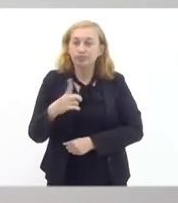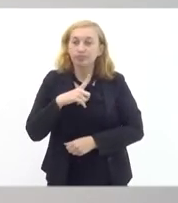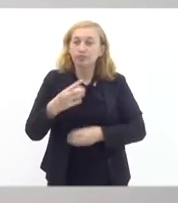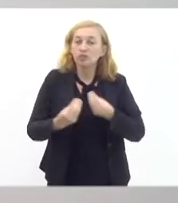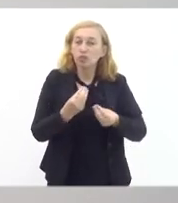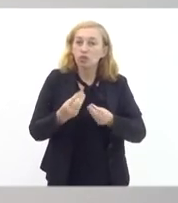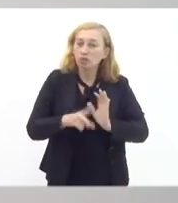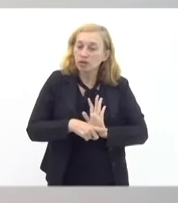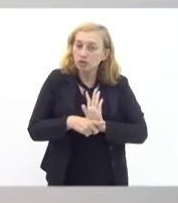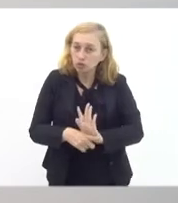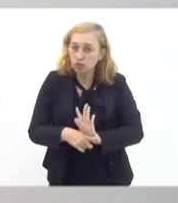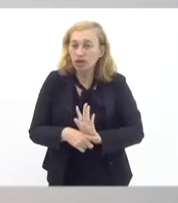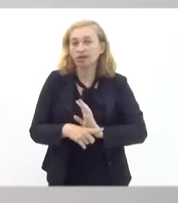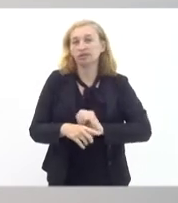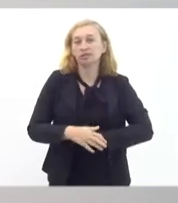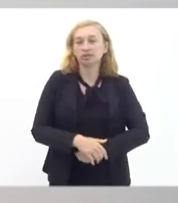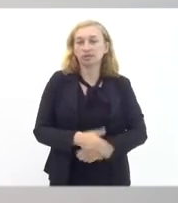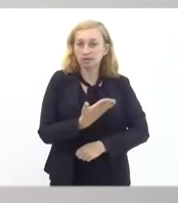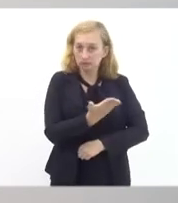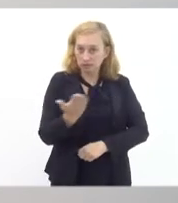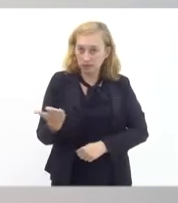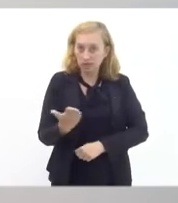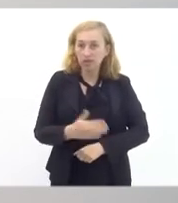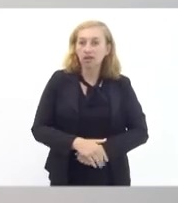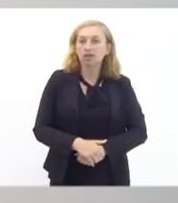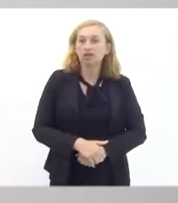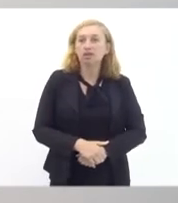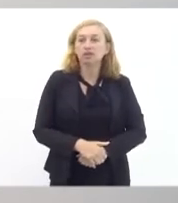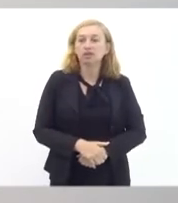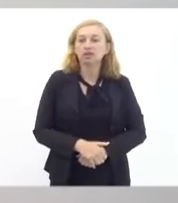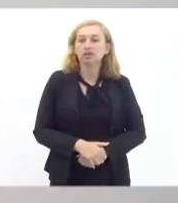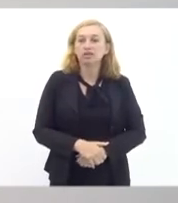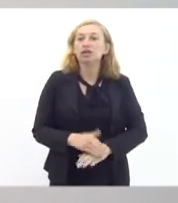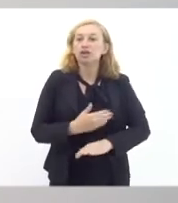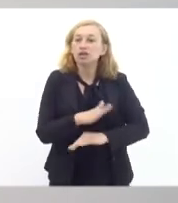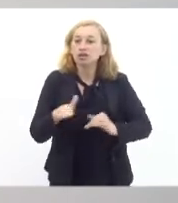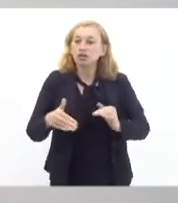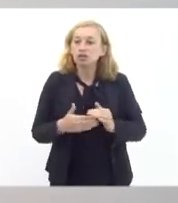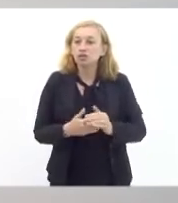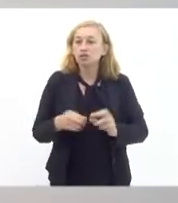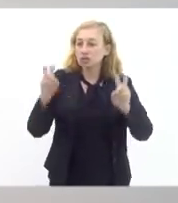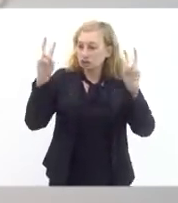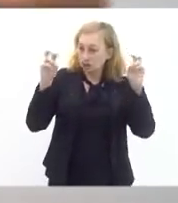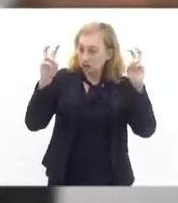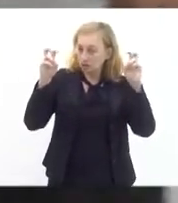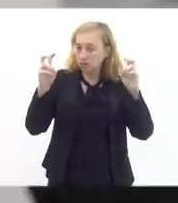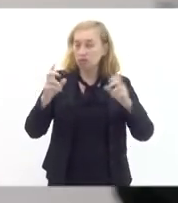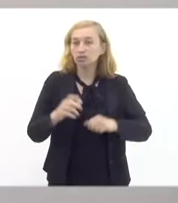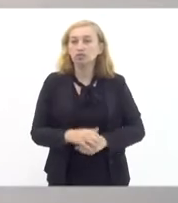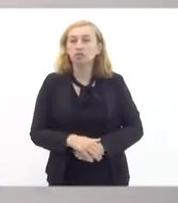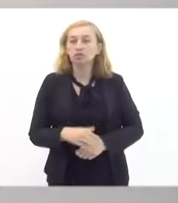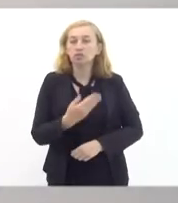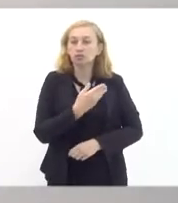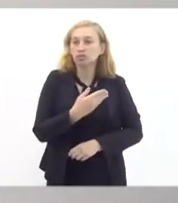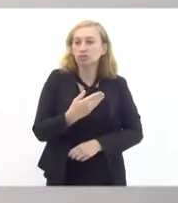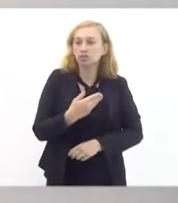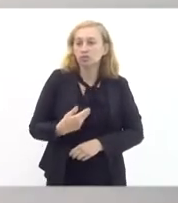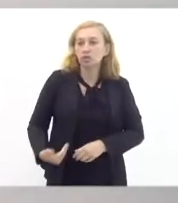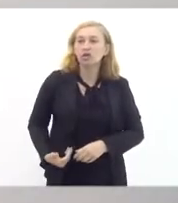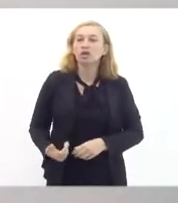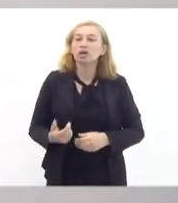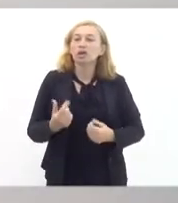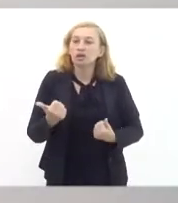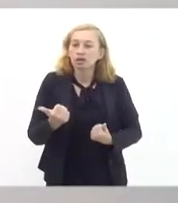ajudar muito vocês em todas essas situações públicas. Nós somos totalmente a